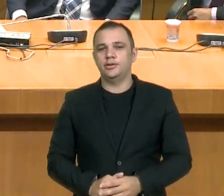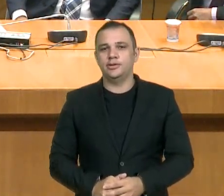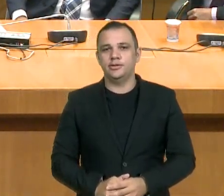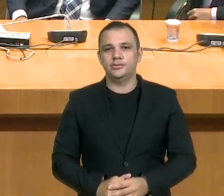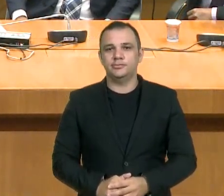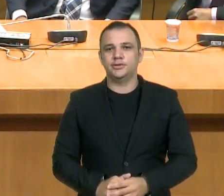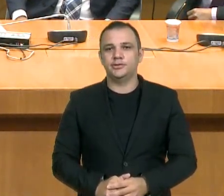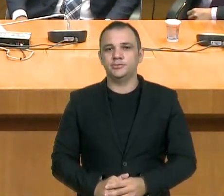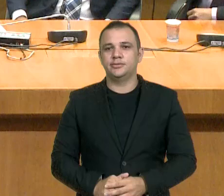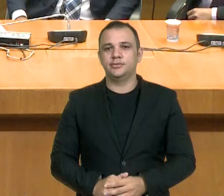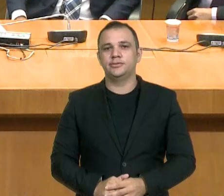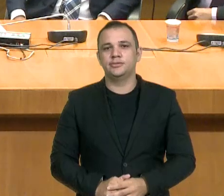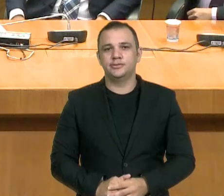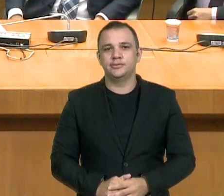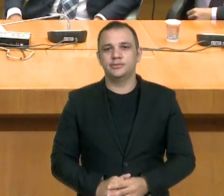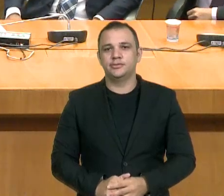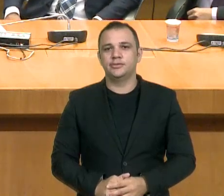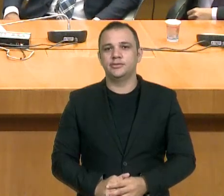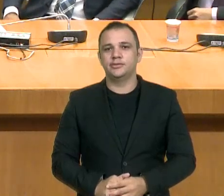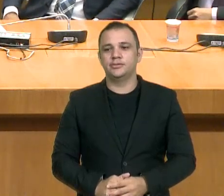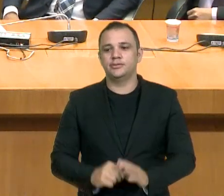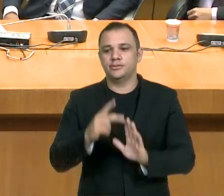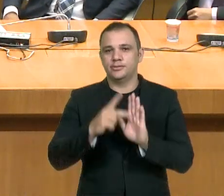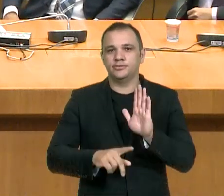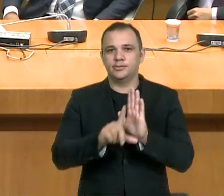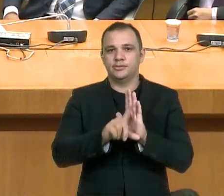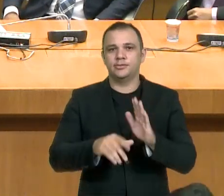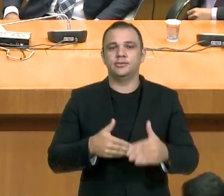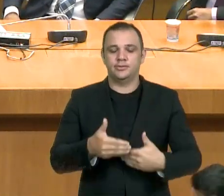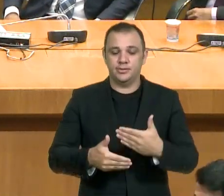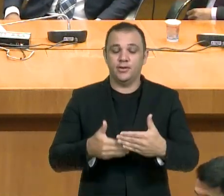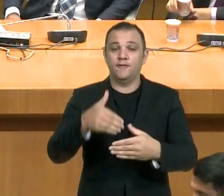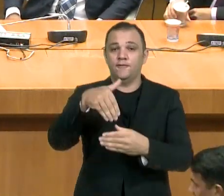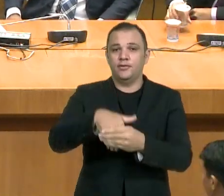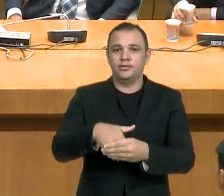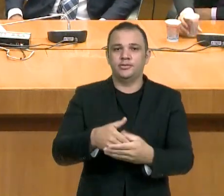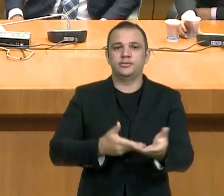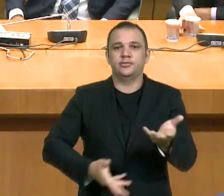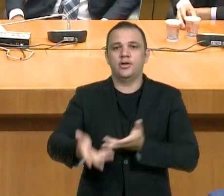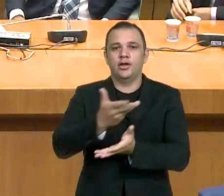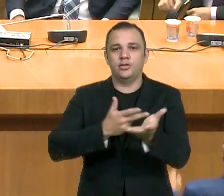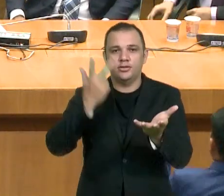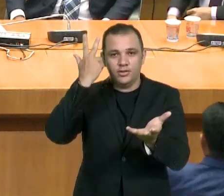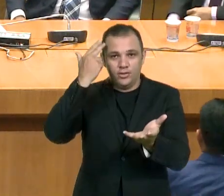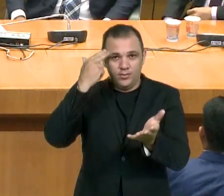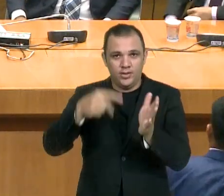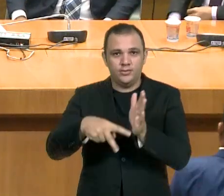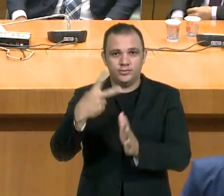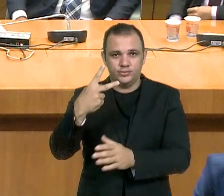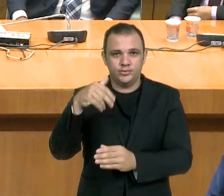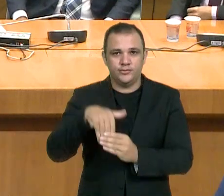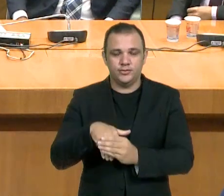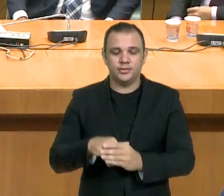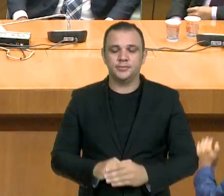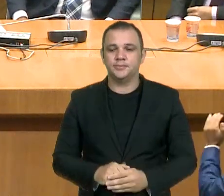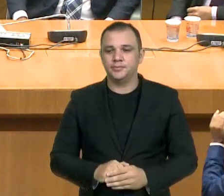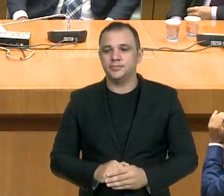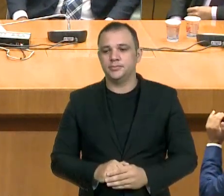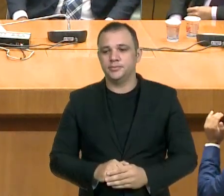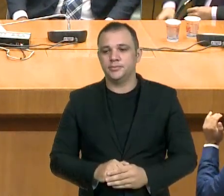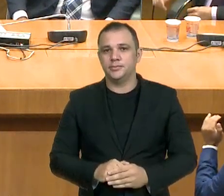Projeto de lei em discussão e votação, segundo turno, tramitação ordinária. Projeto de lei